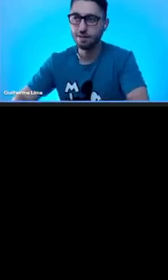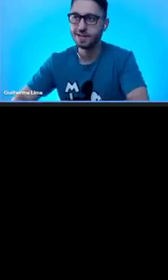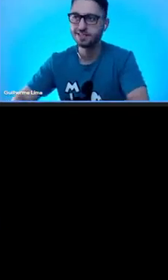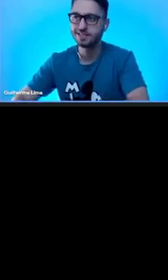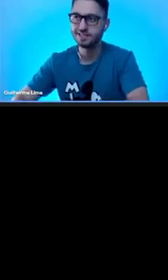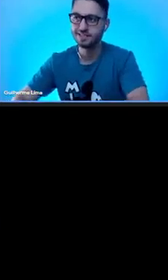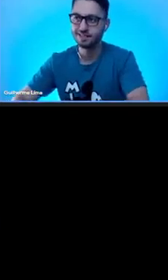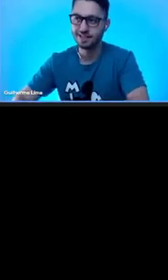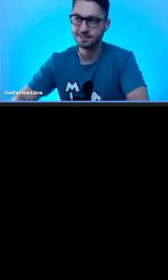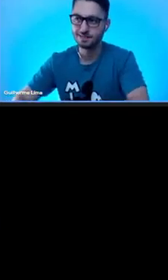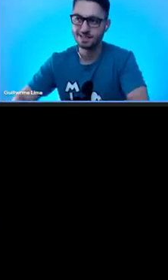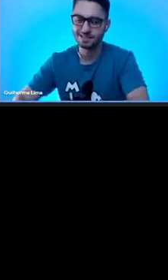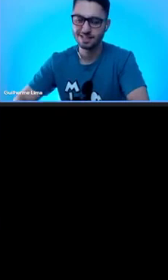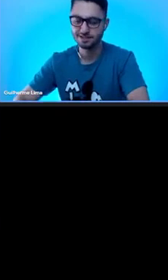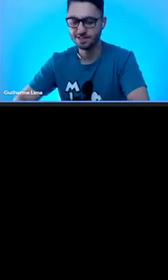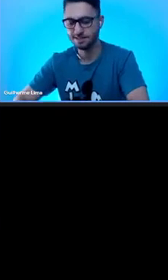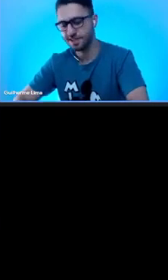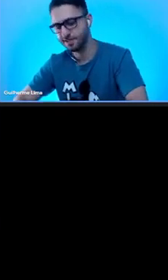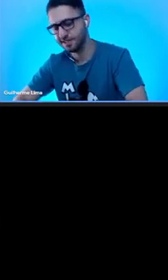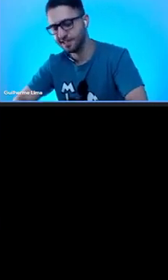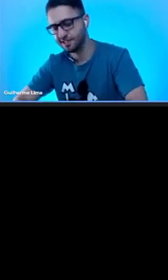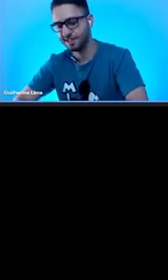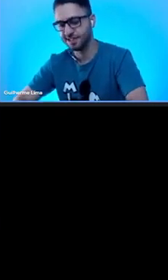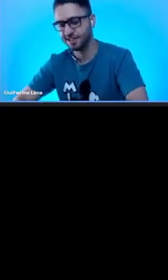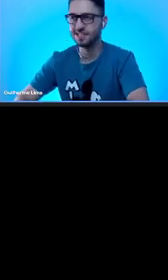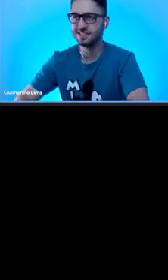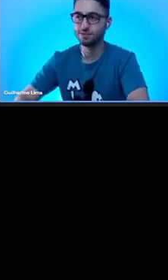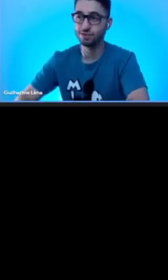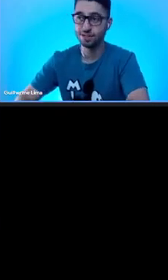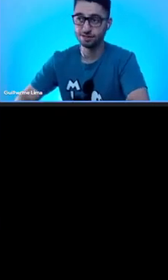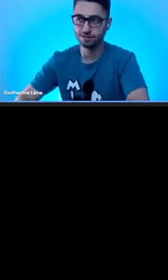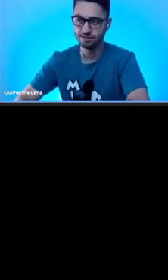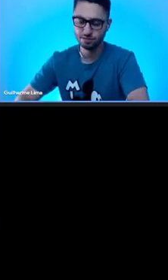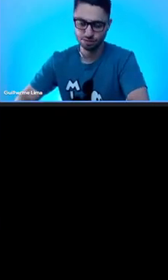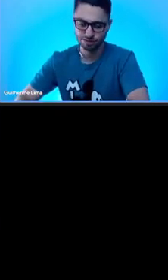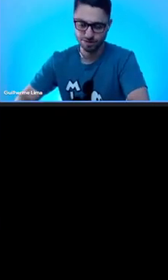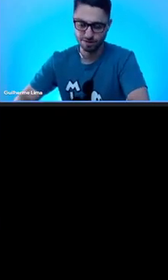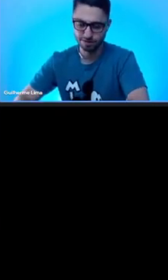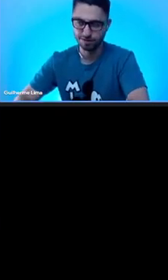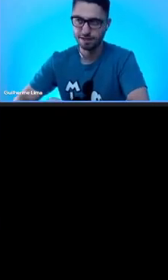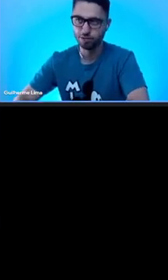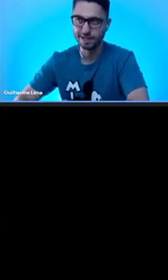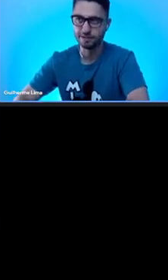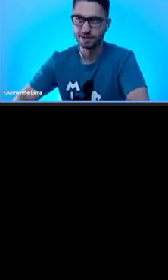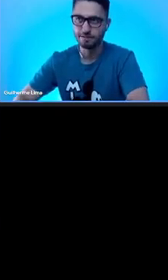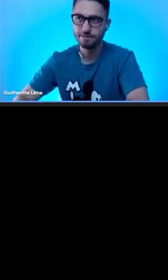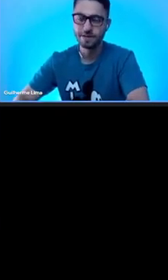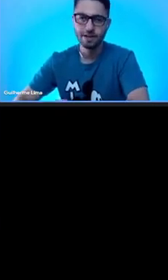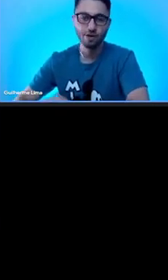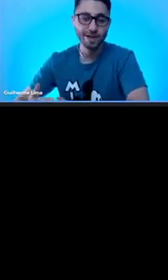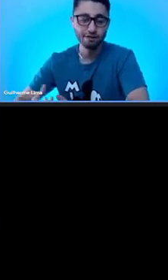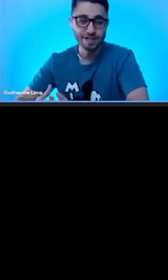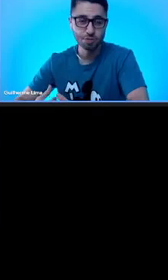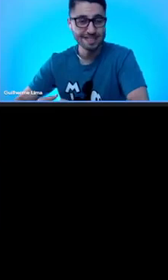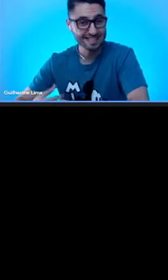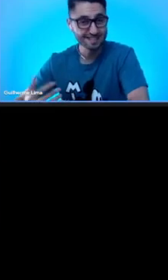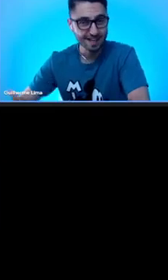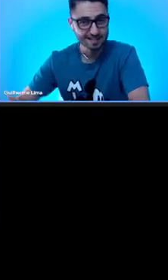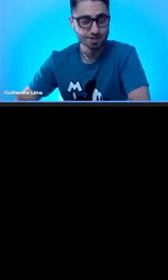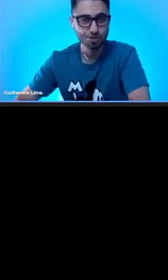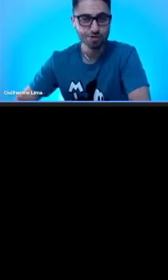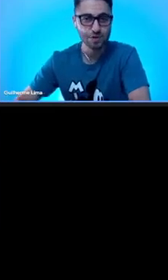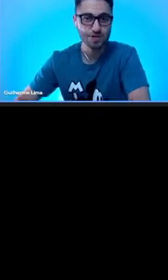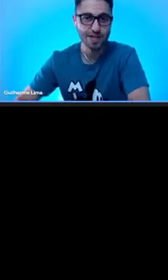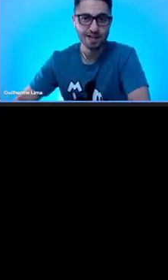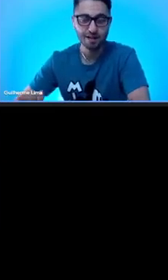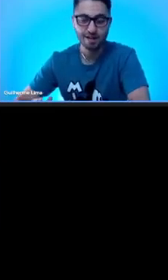internet e tal, aparece essa mensagem, você não está conectado com a internet, tem o joguinho do dinossaurinho que fica pulando. Como é que eu faço para acessar